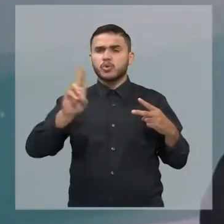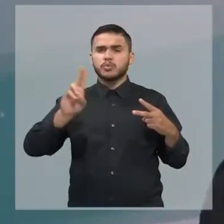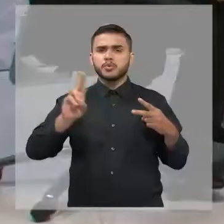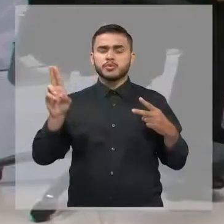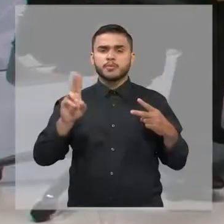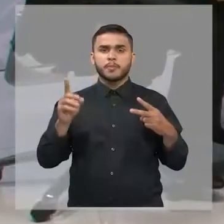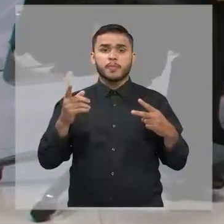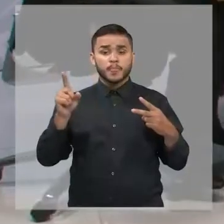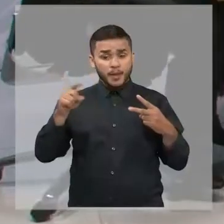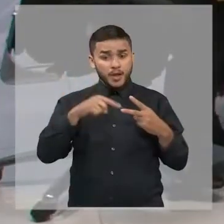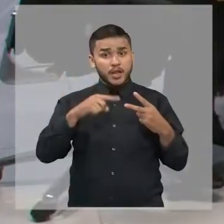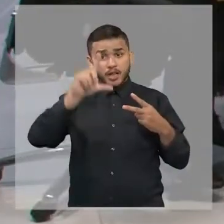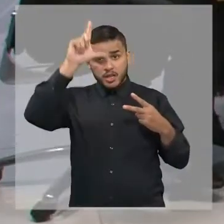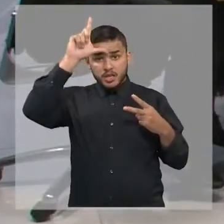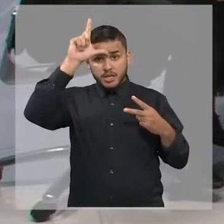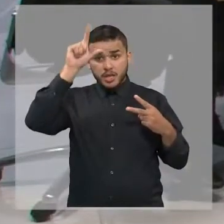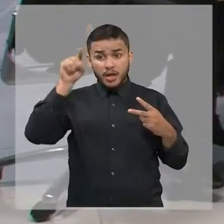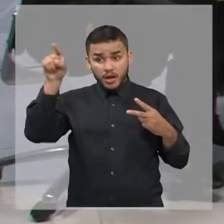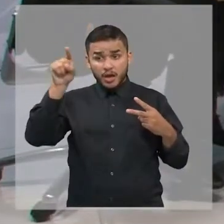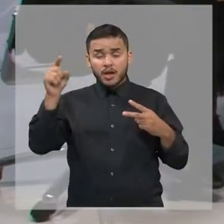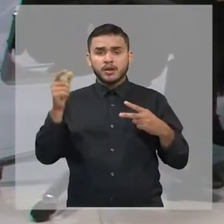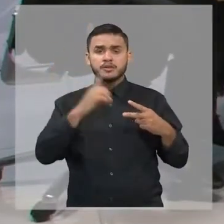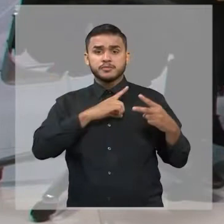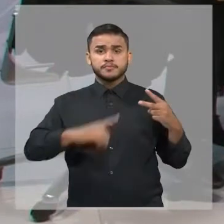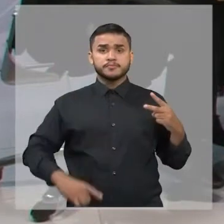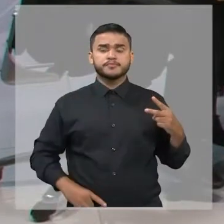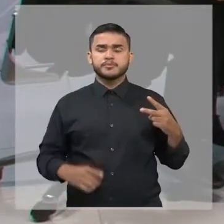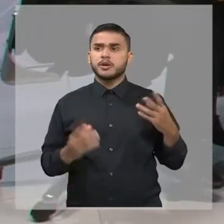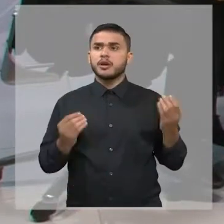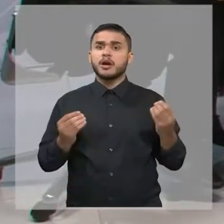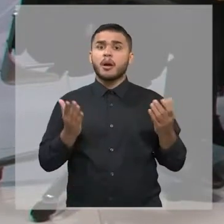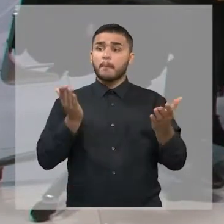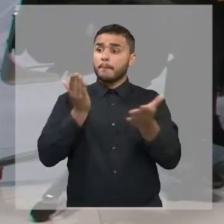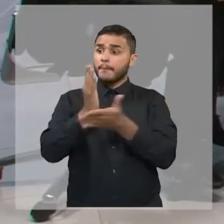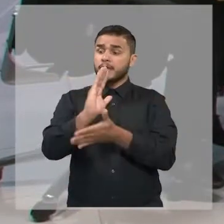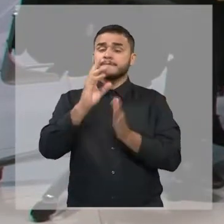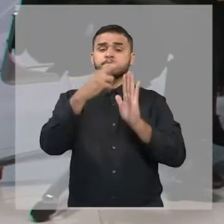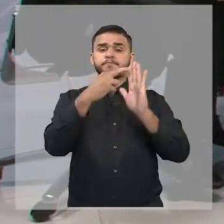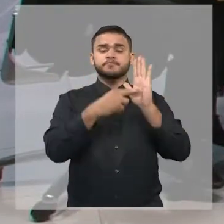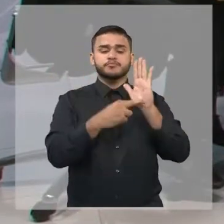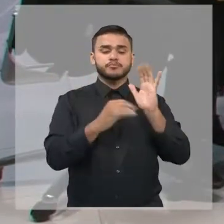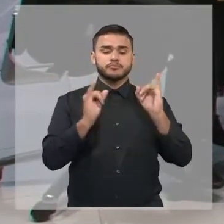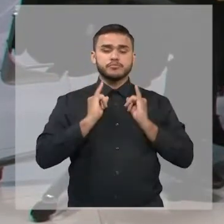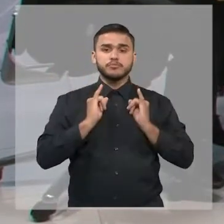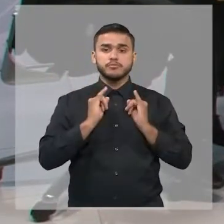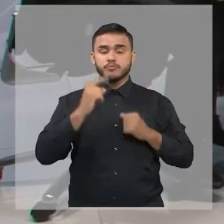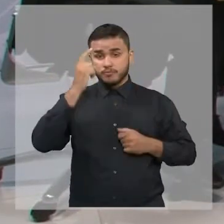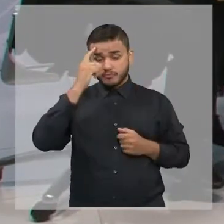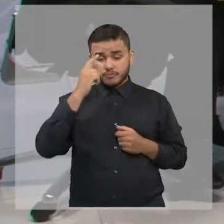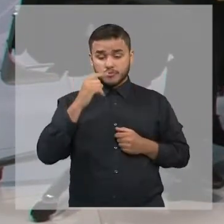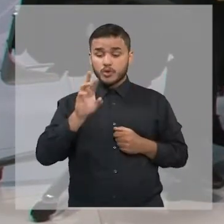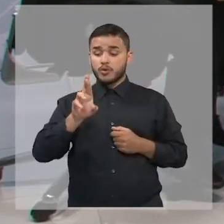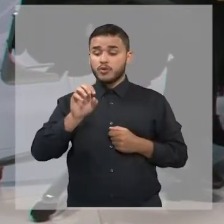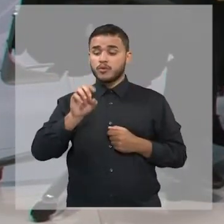líder na Câmara. Não tem articulação alguma. A reforma da Previdência que vai passar é a reforma que o presidente Rodrigo Maia quiser e